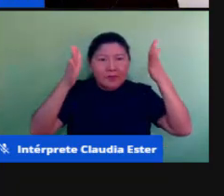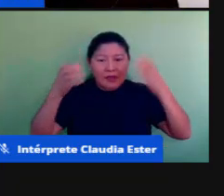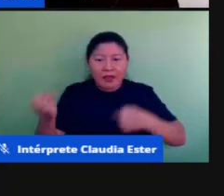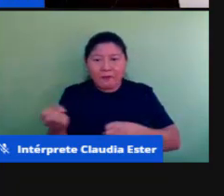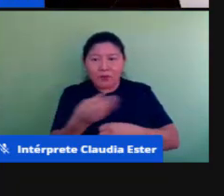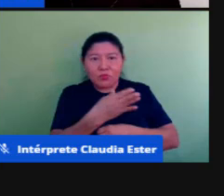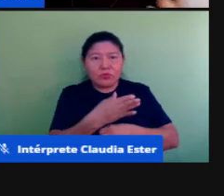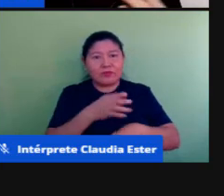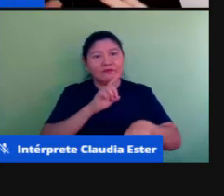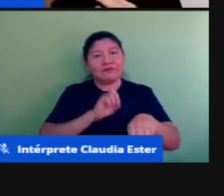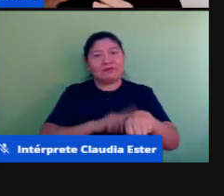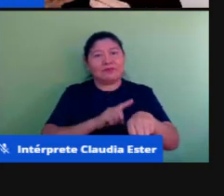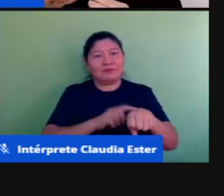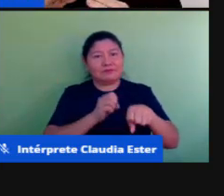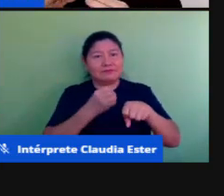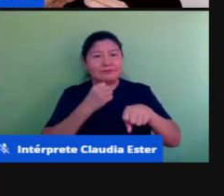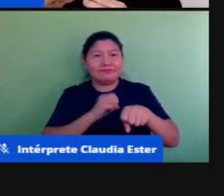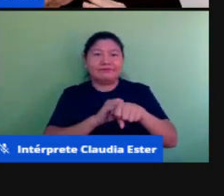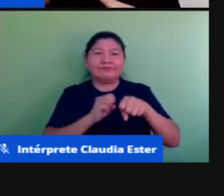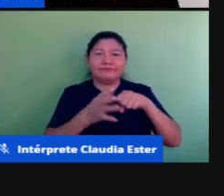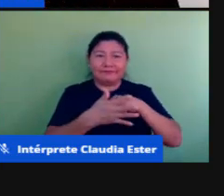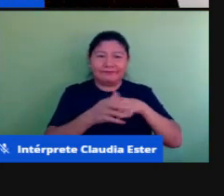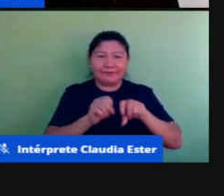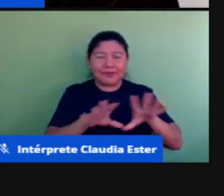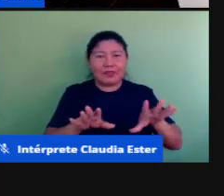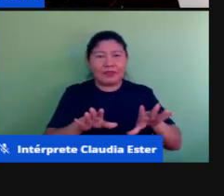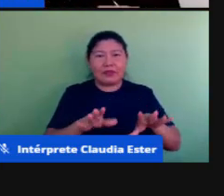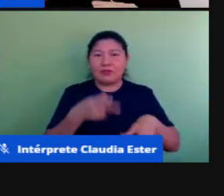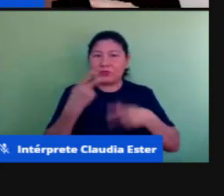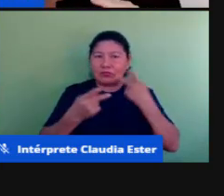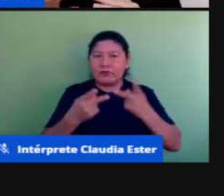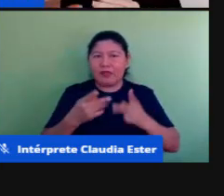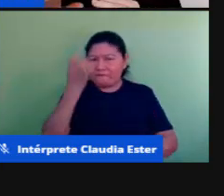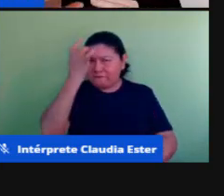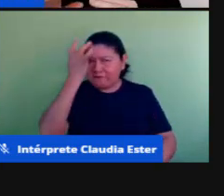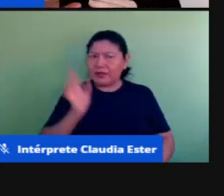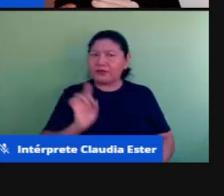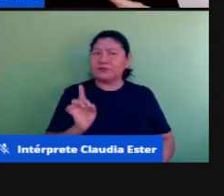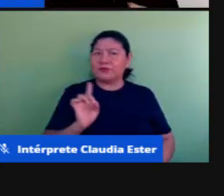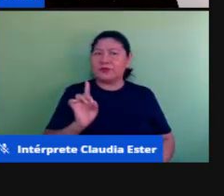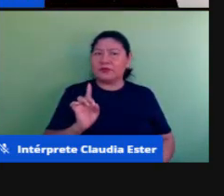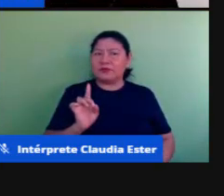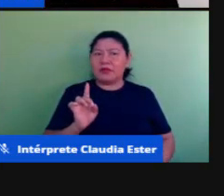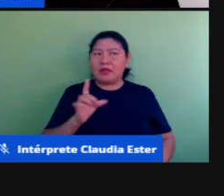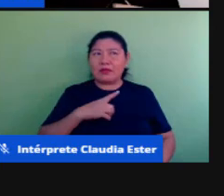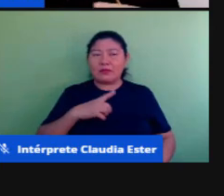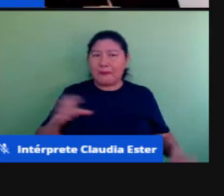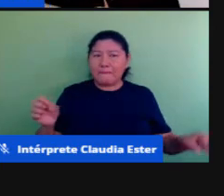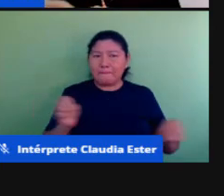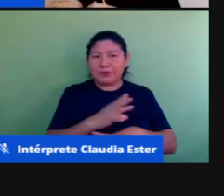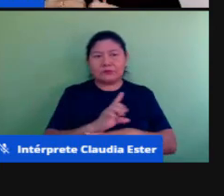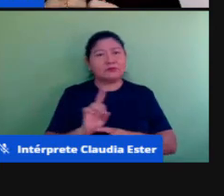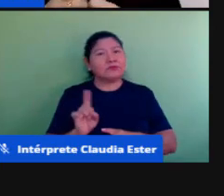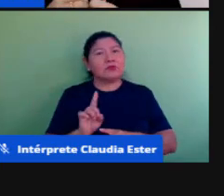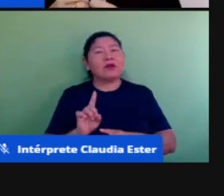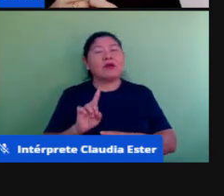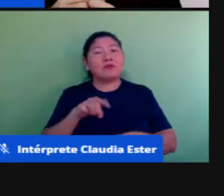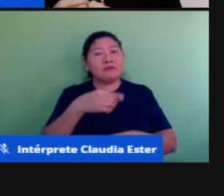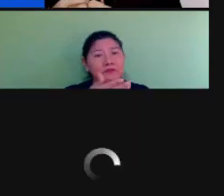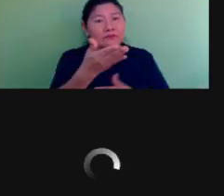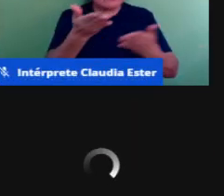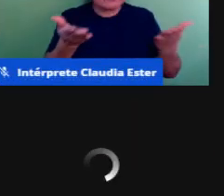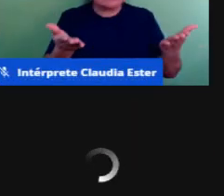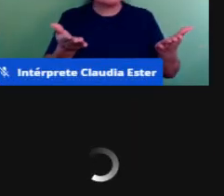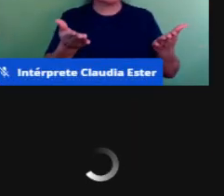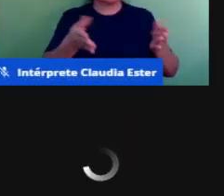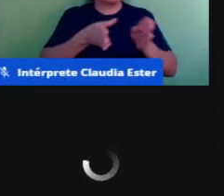está aí. Eu não estou dizendo para vocês que é fácil, eu não estou dizendo para vocês que tem que, né? Eu estou dizendo para